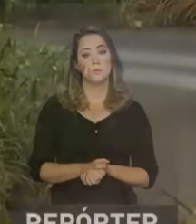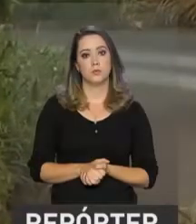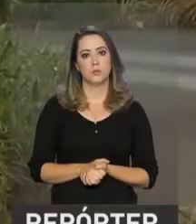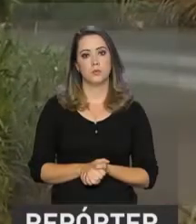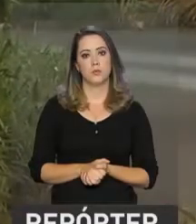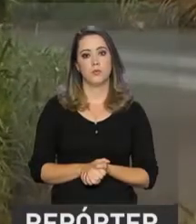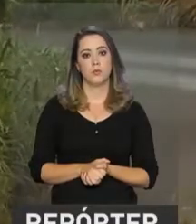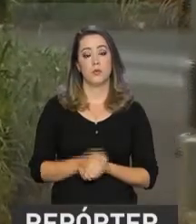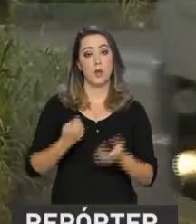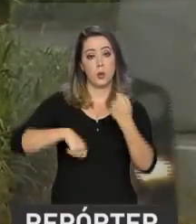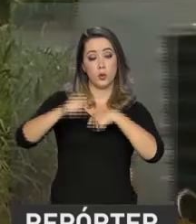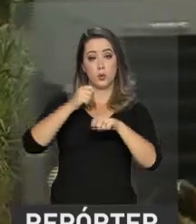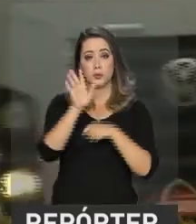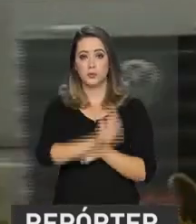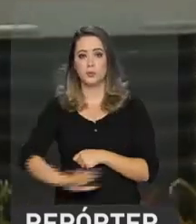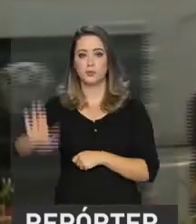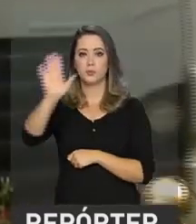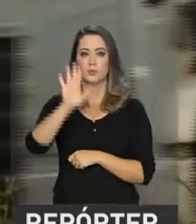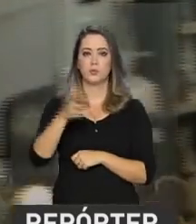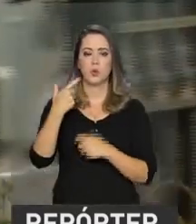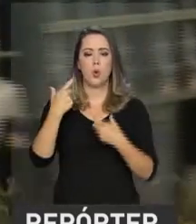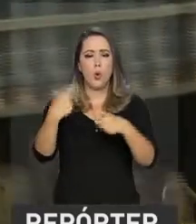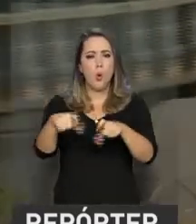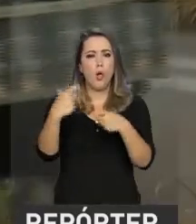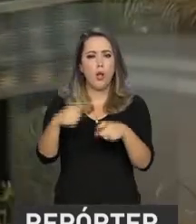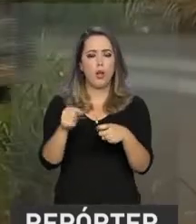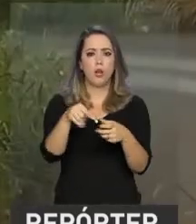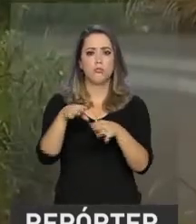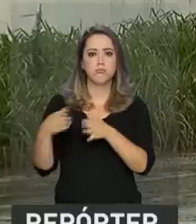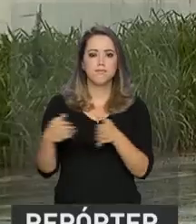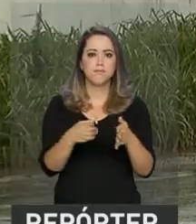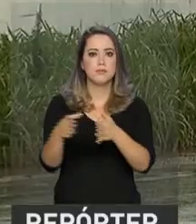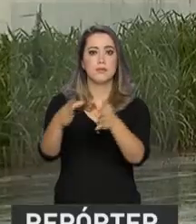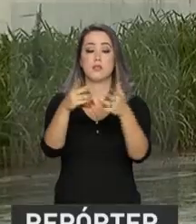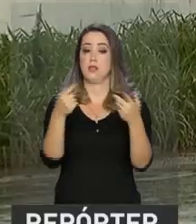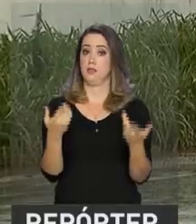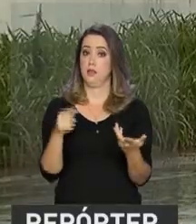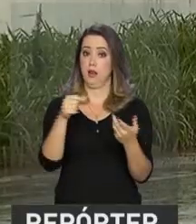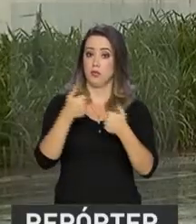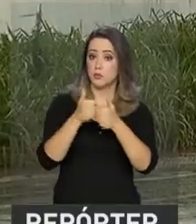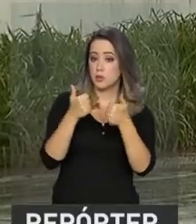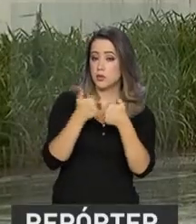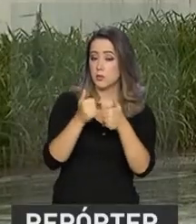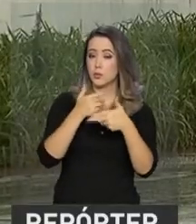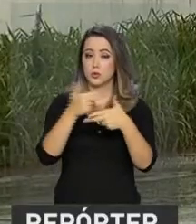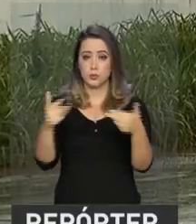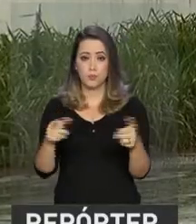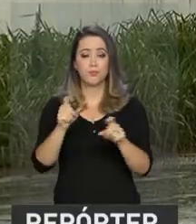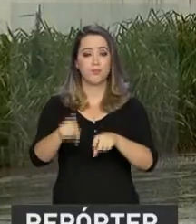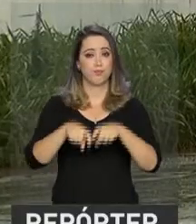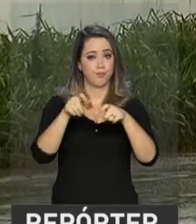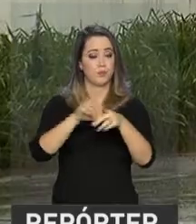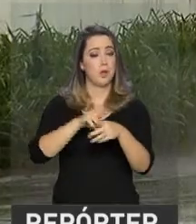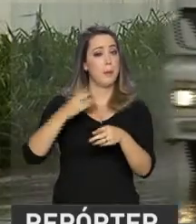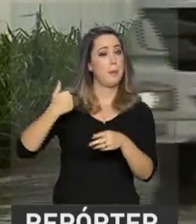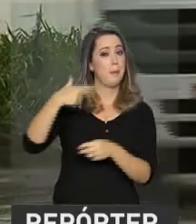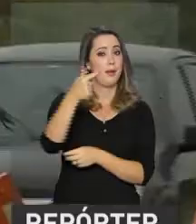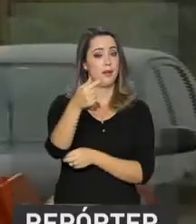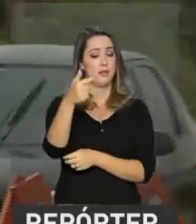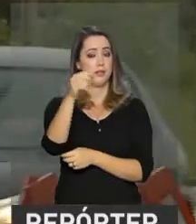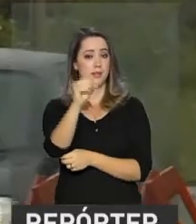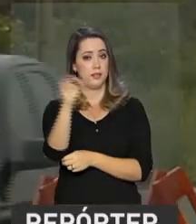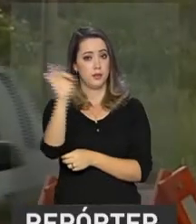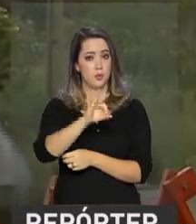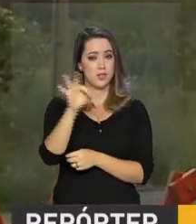A economia nacional concentra o escoamento da produção em rodovias. Segundo o IBGE, mais de 60% do transporte de cargas